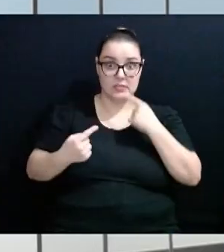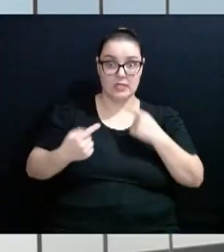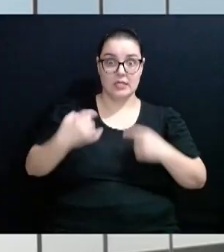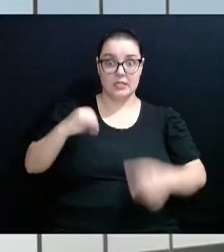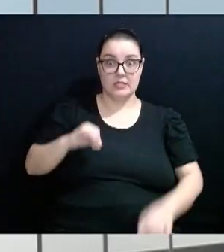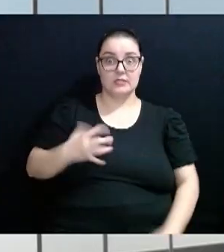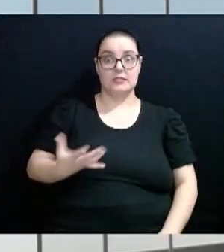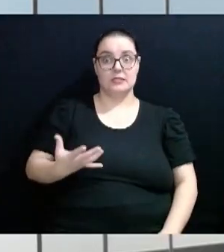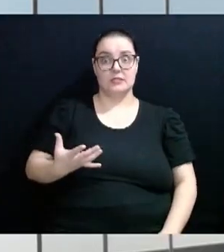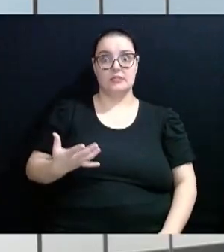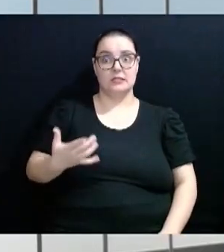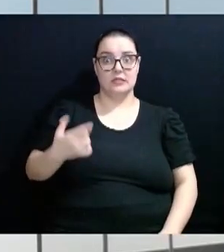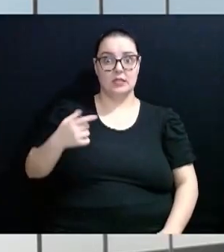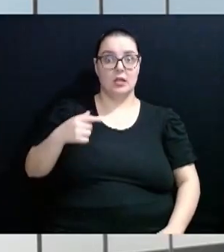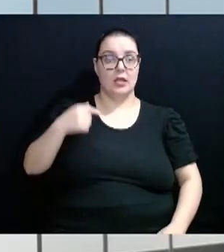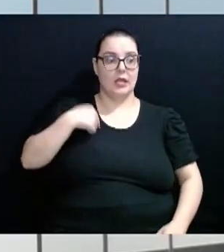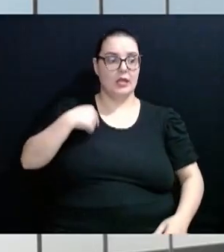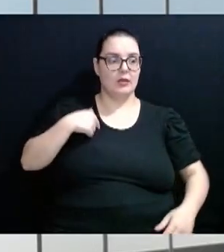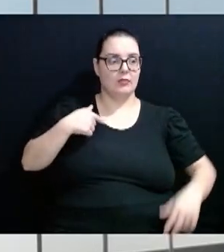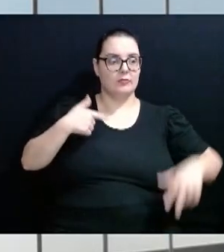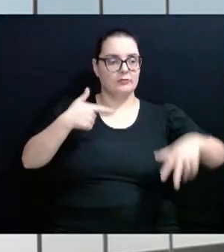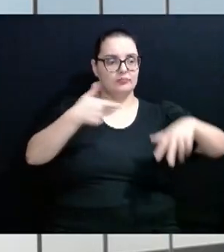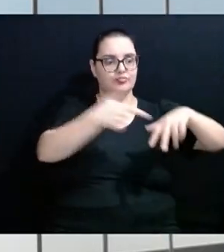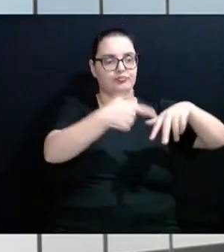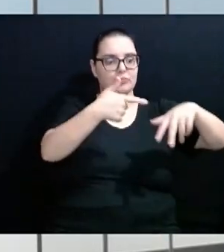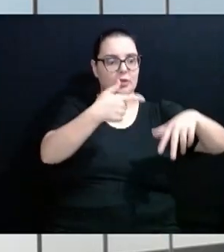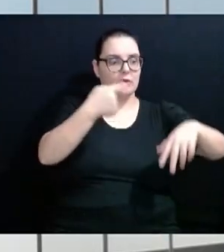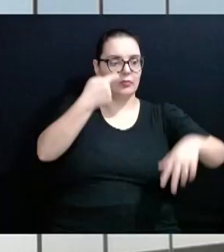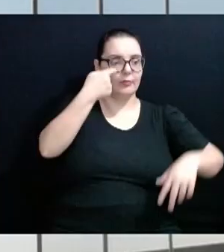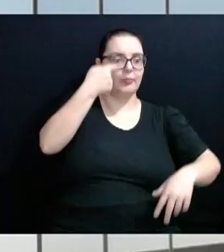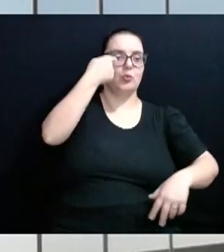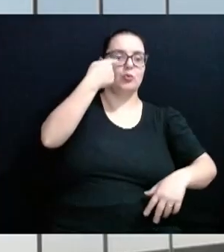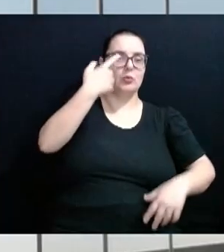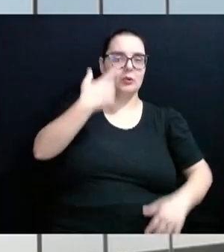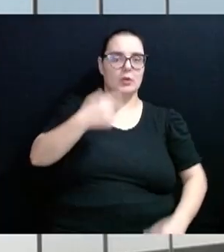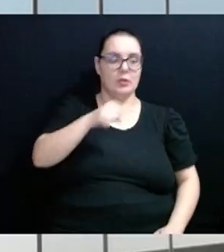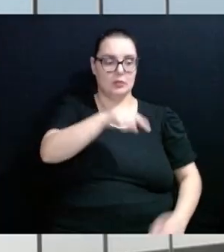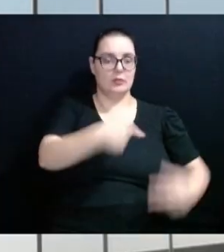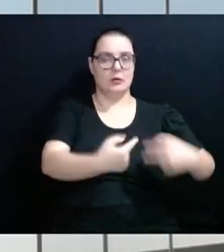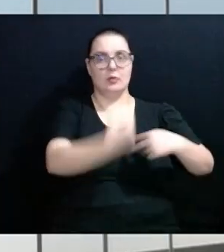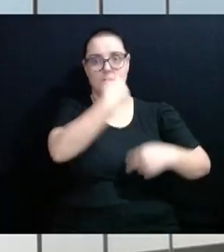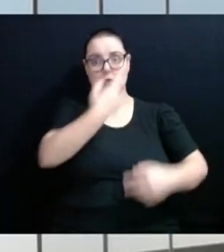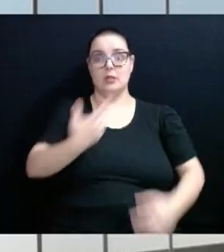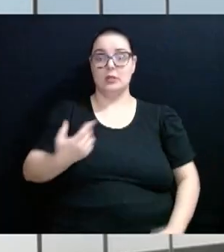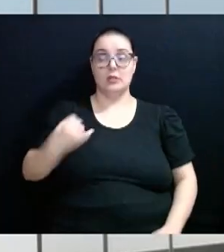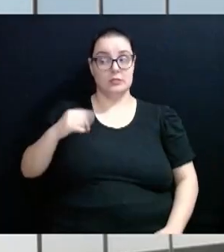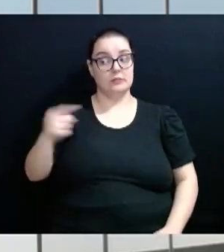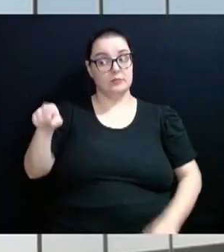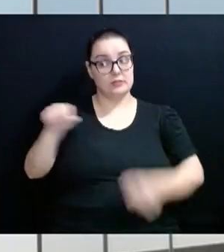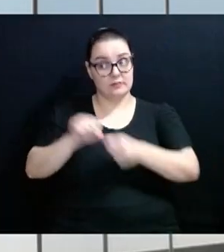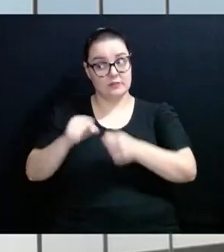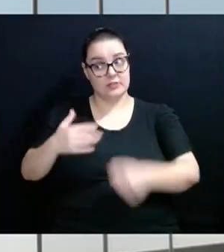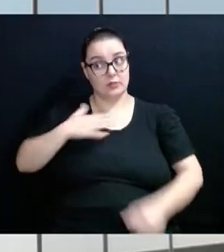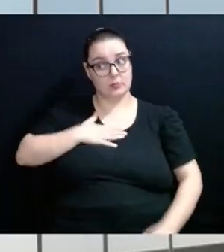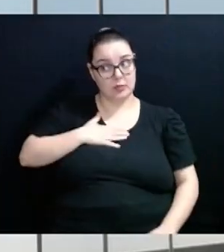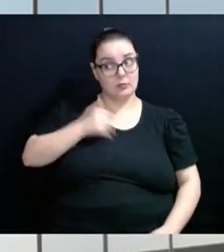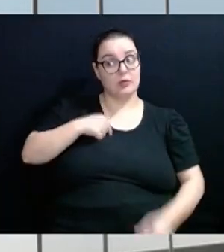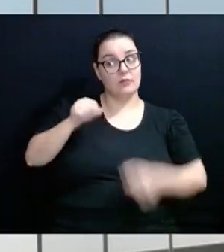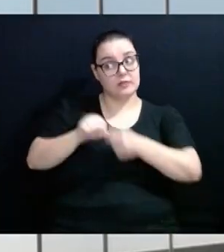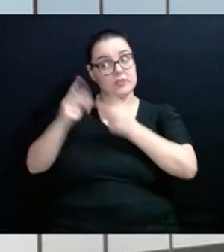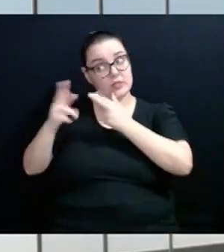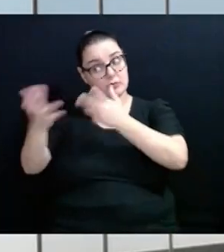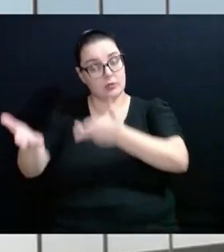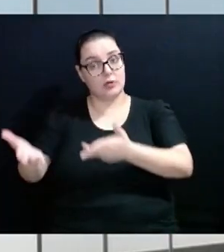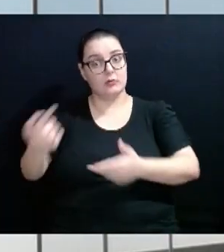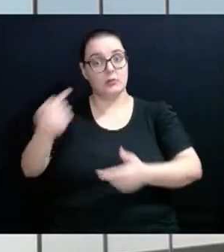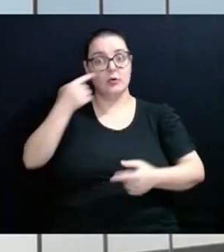vinganças, a resposta. Ela coloca um limite: olha, se você me atacar, eu posso atacar de maneira proporcional, olho por olho, dente